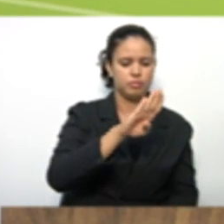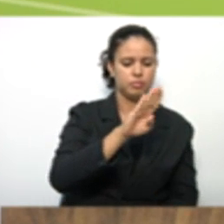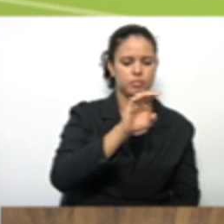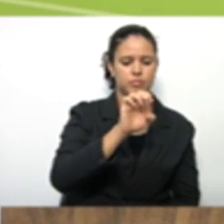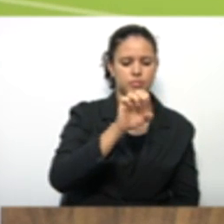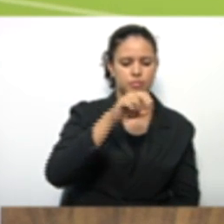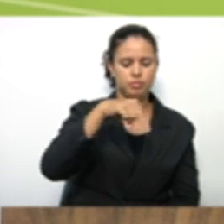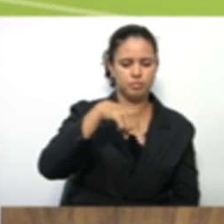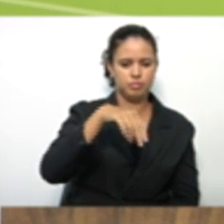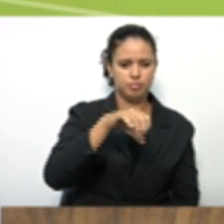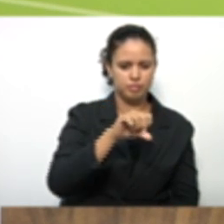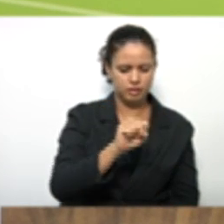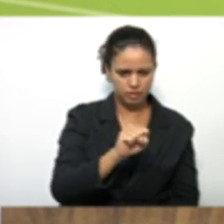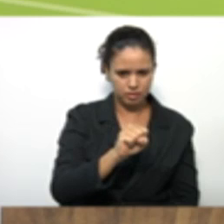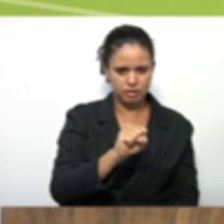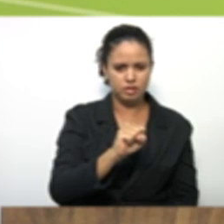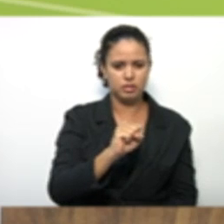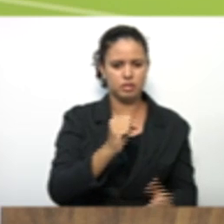obrigações.